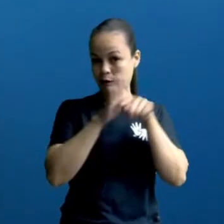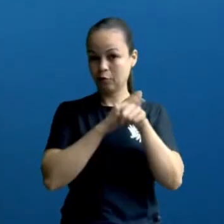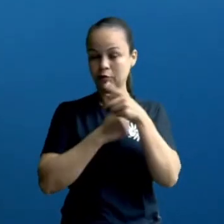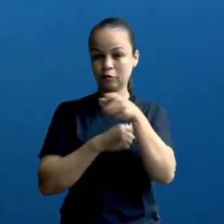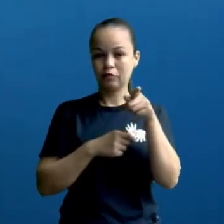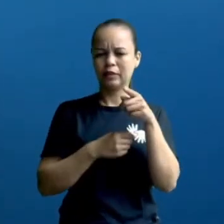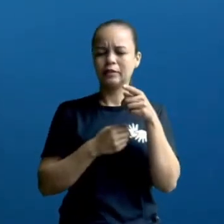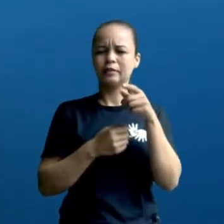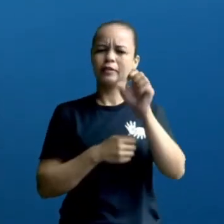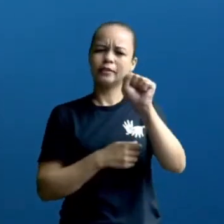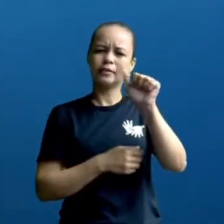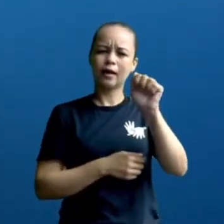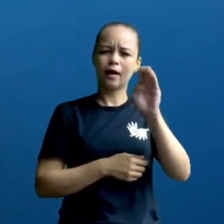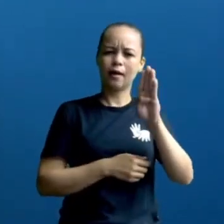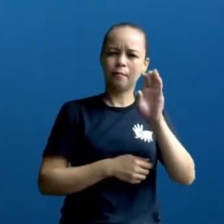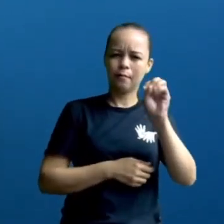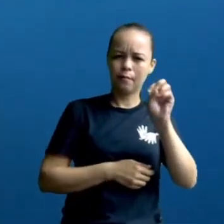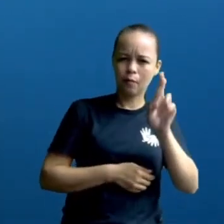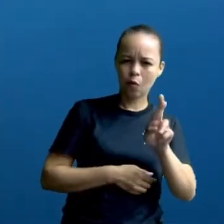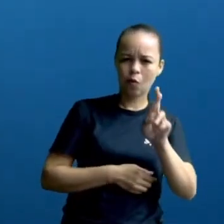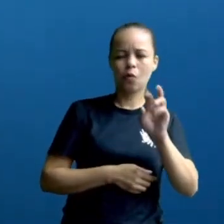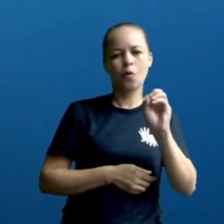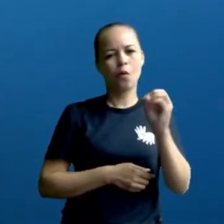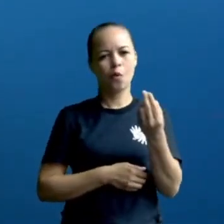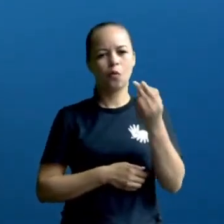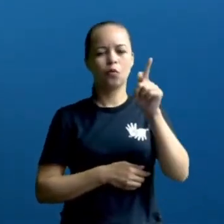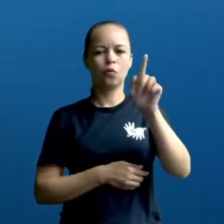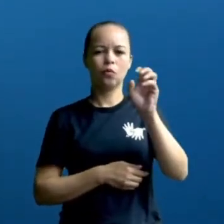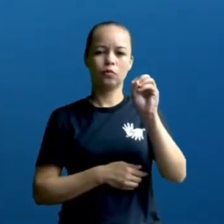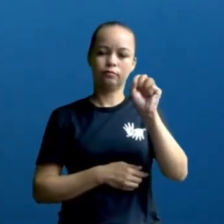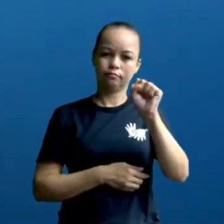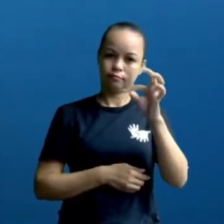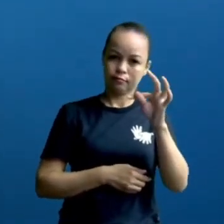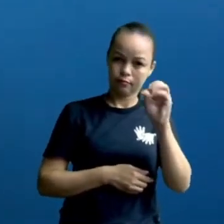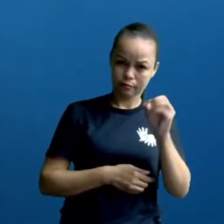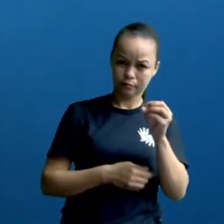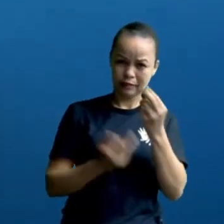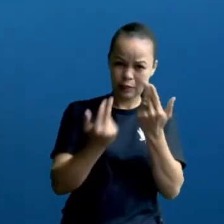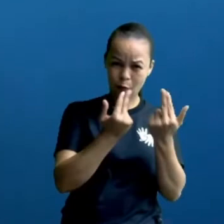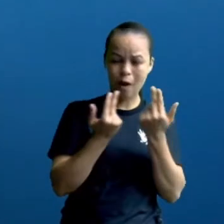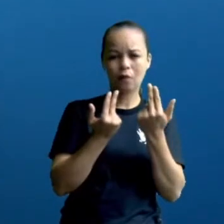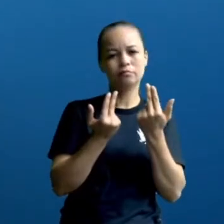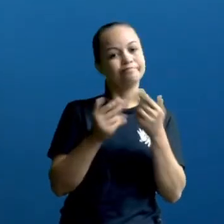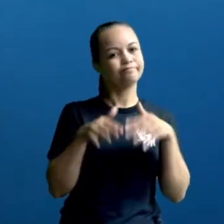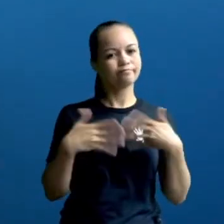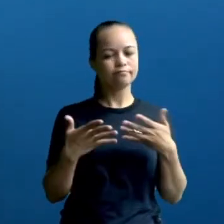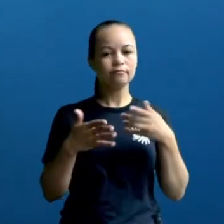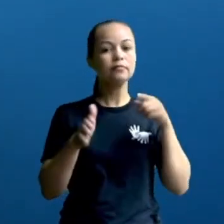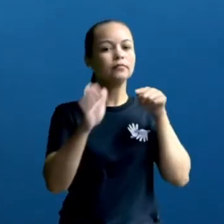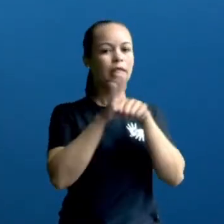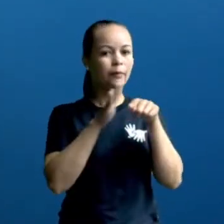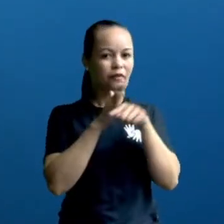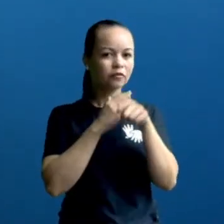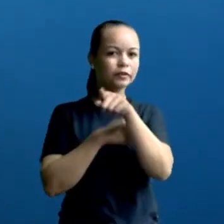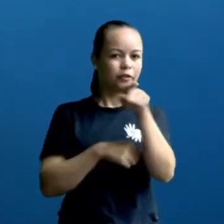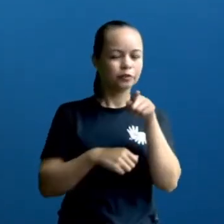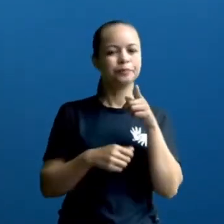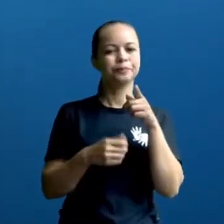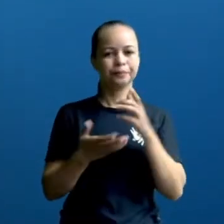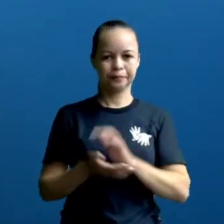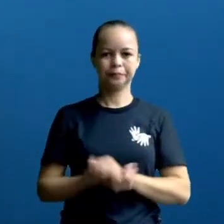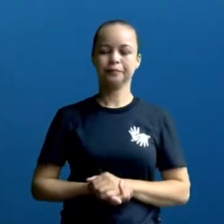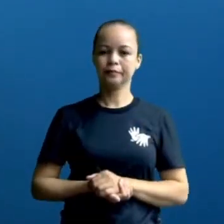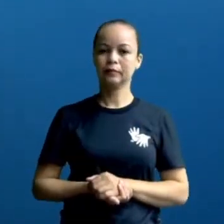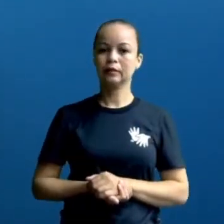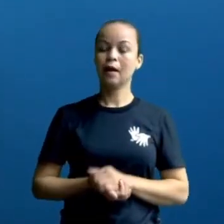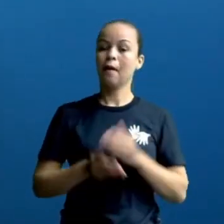fiz? Será que gosto e sabor é a mesma coisa? Mais uma vez eu causo aqui esse questionamento, eu trago esse questionamento aqui para vocês.